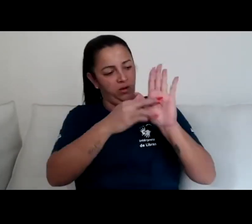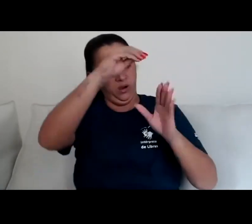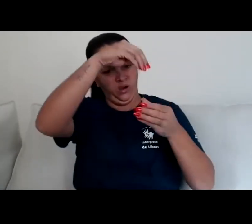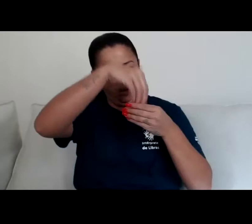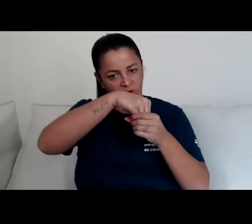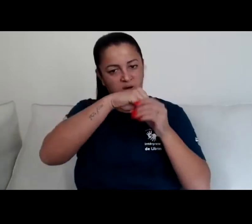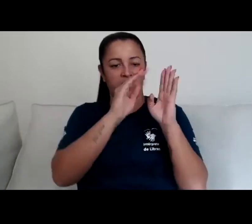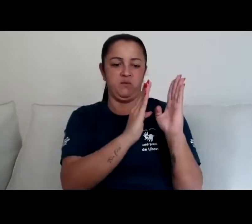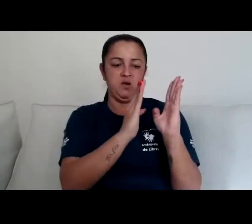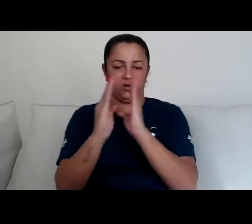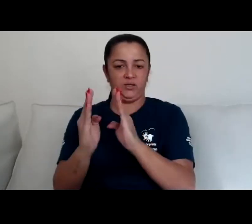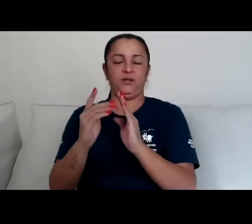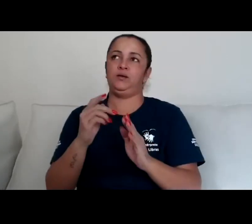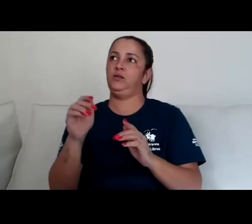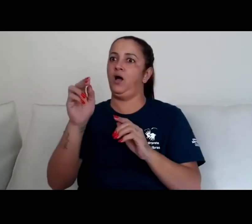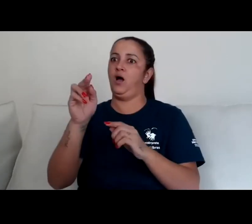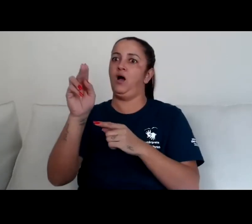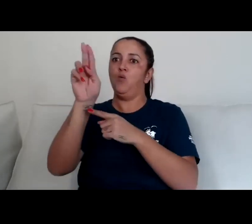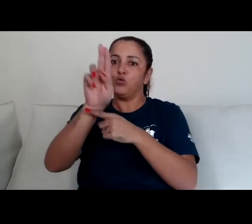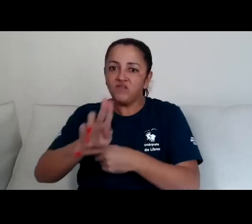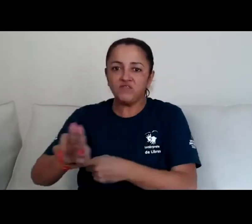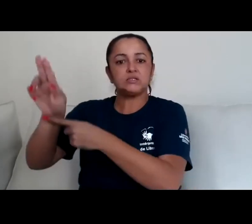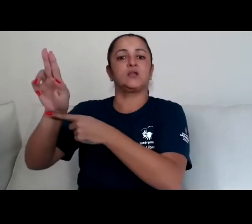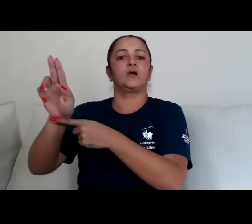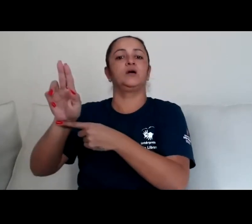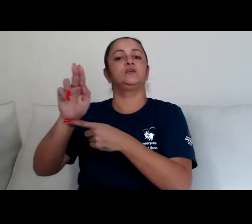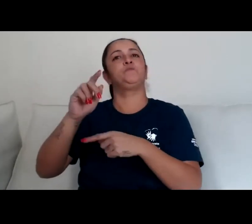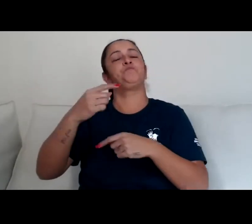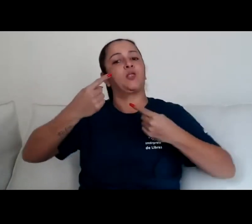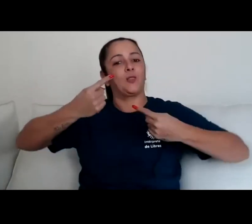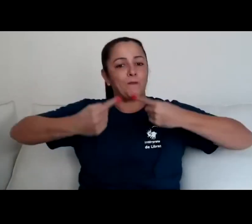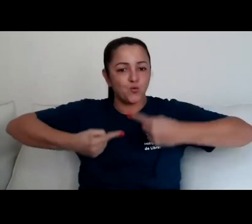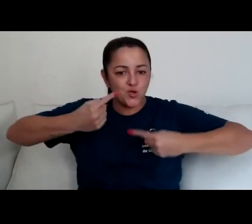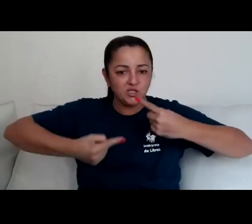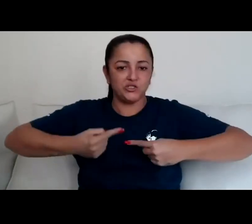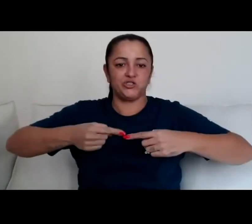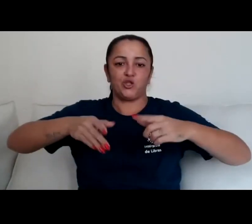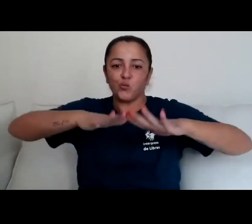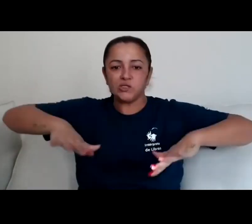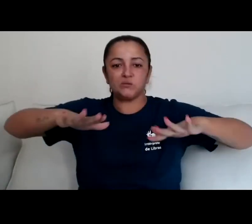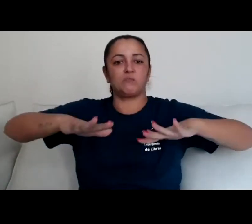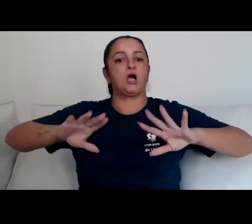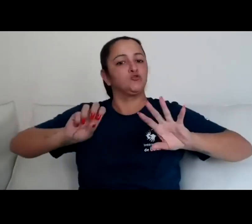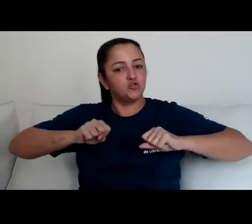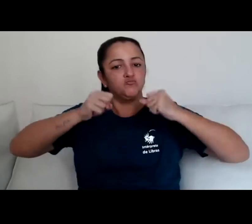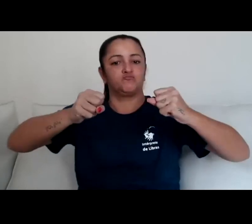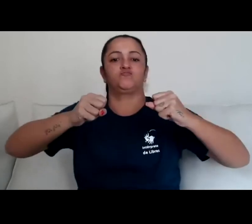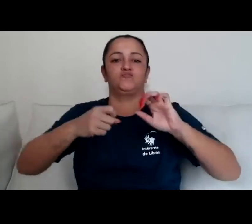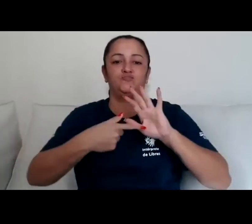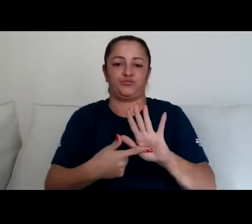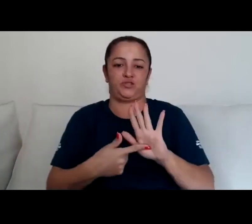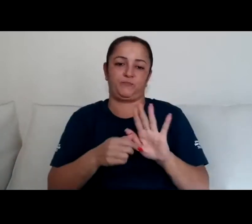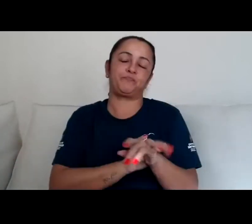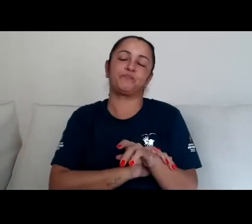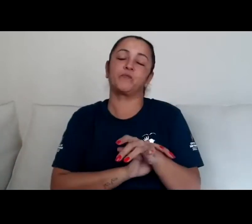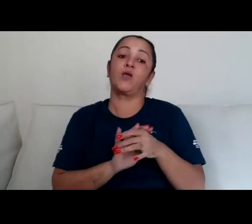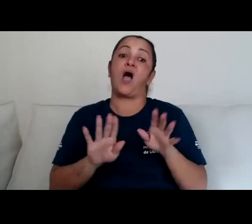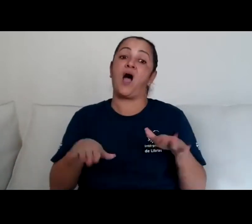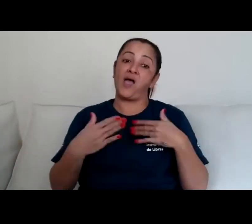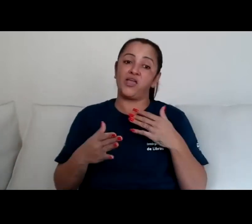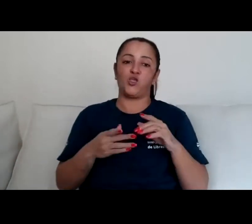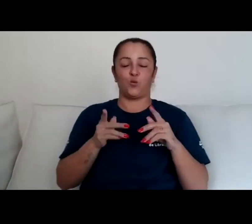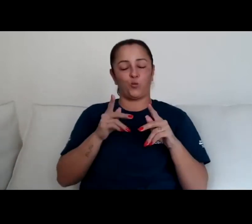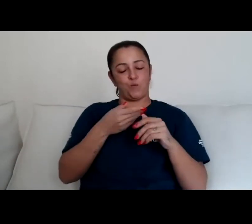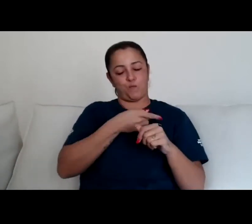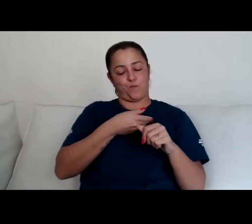universidades, na política, nos espaços de poder. E aí, o projeto escolheu e pensou